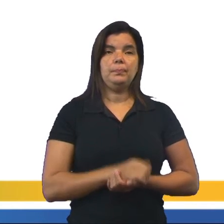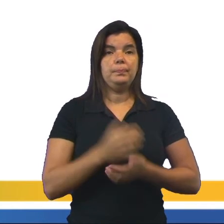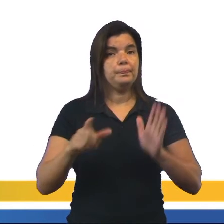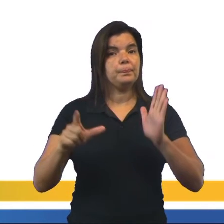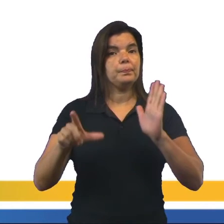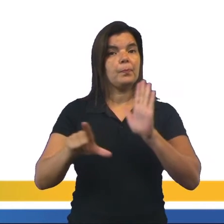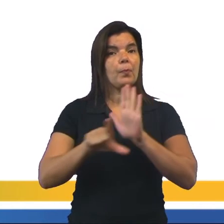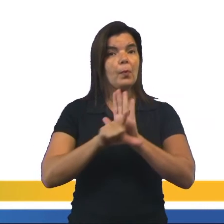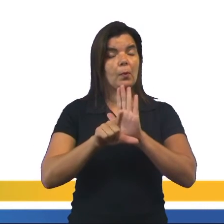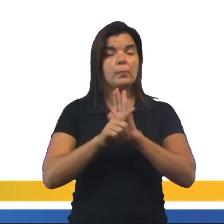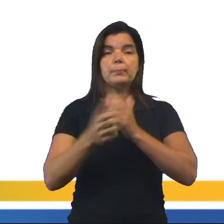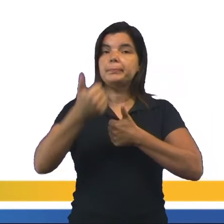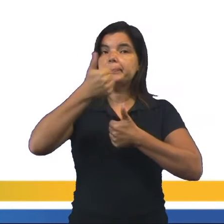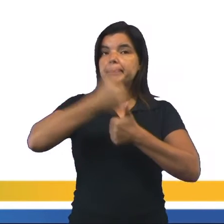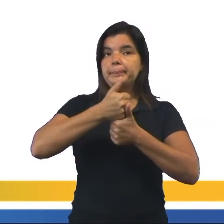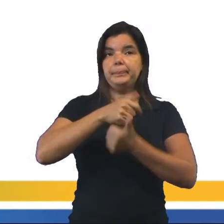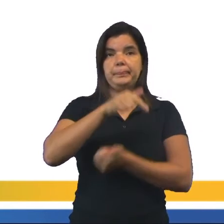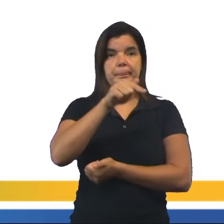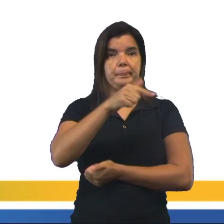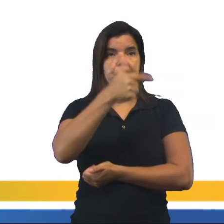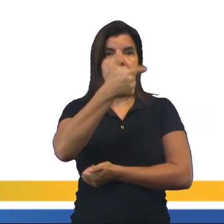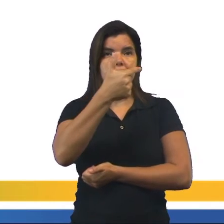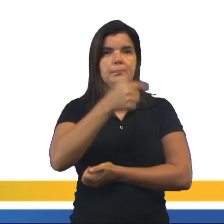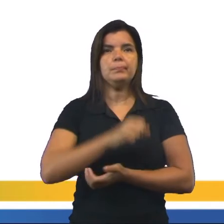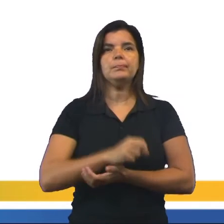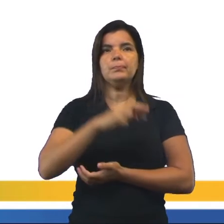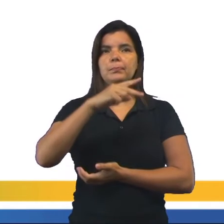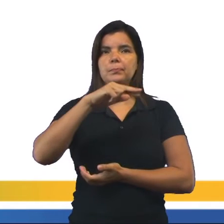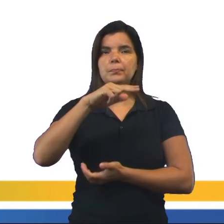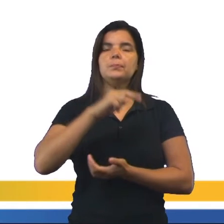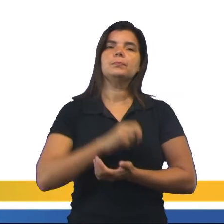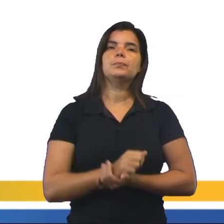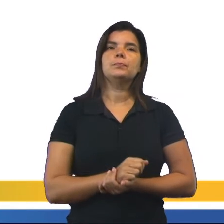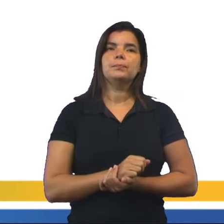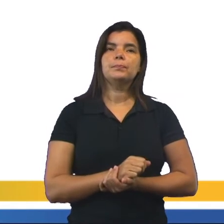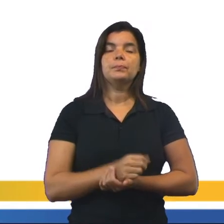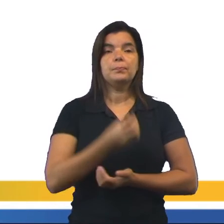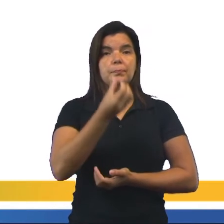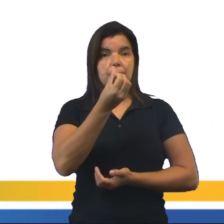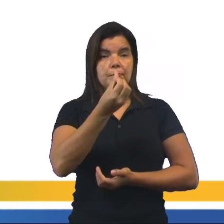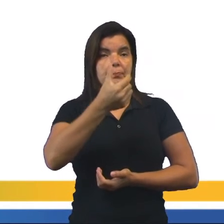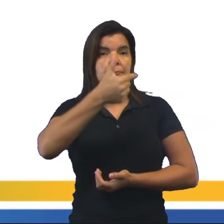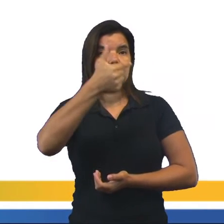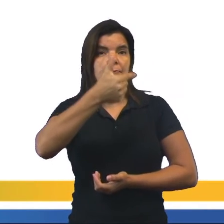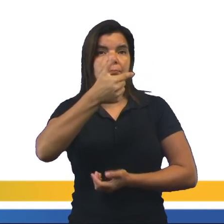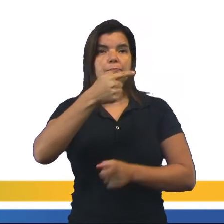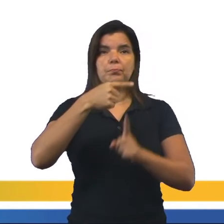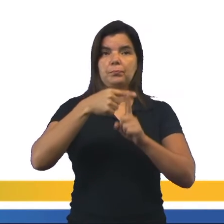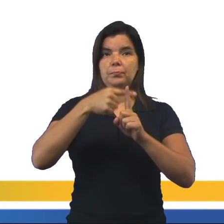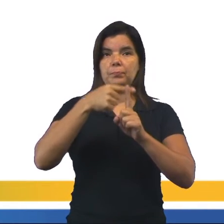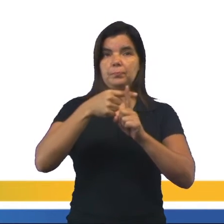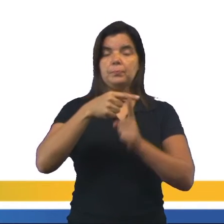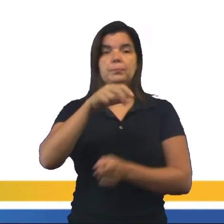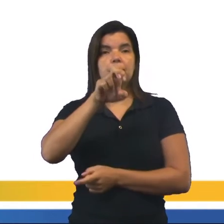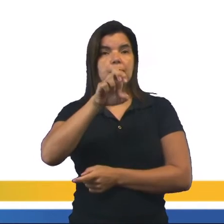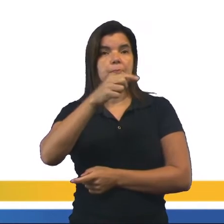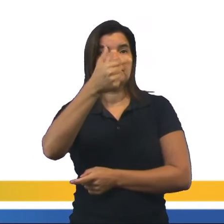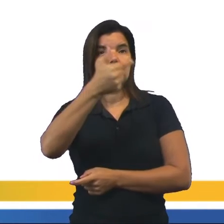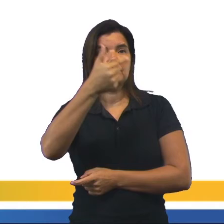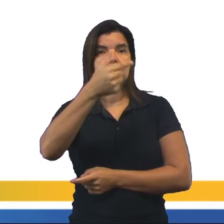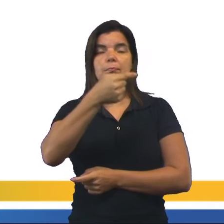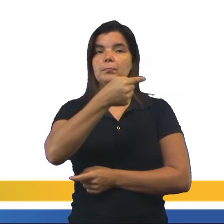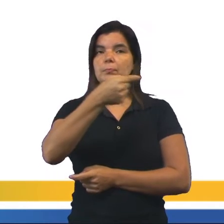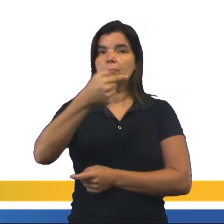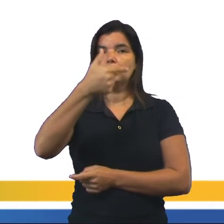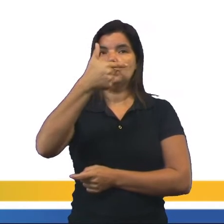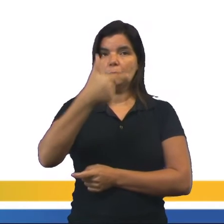Aplicando a lei dos cossenos, nós vamos ter 7 ao quadrado, que é igual a 6 ao quadrado, mais 5 ao